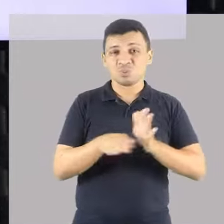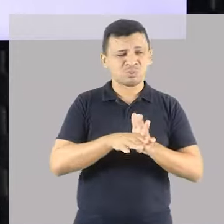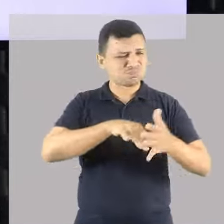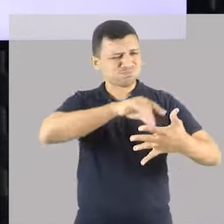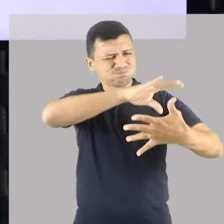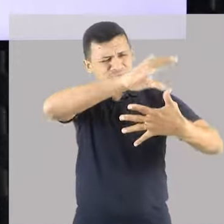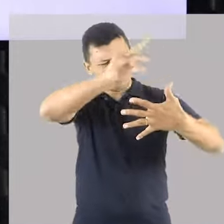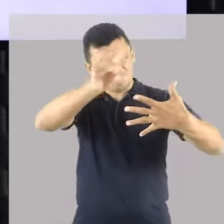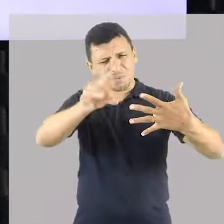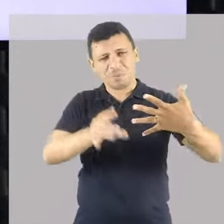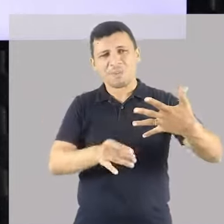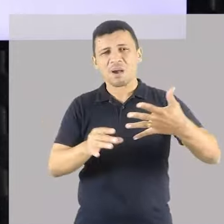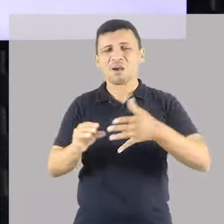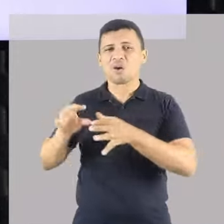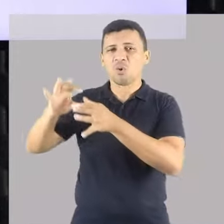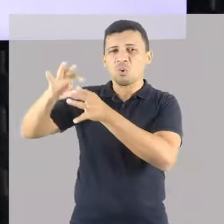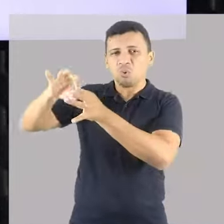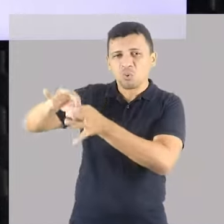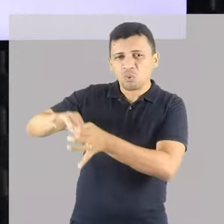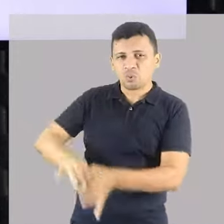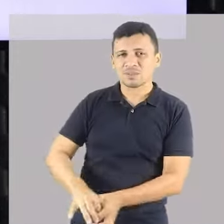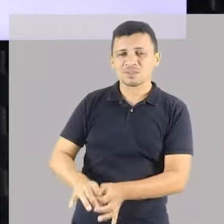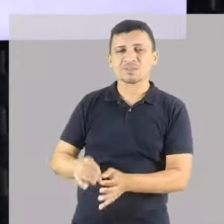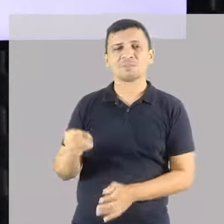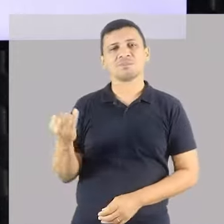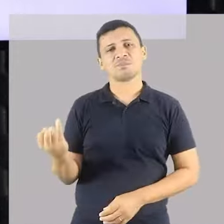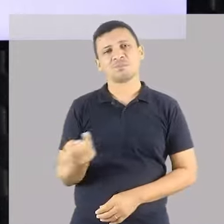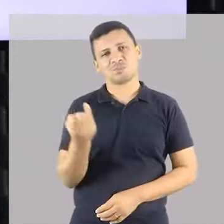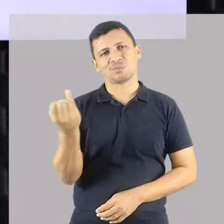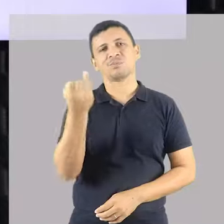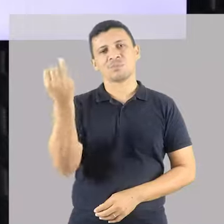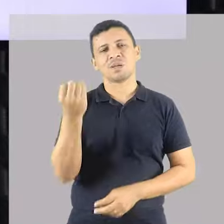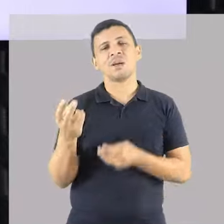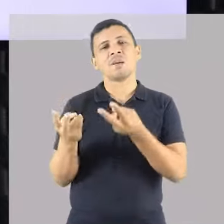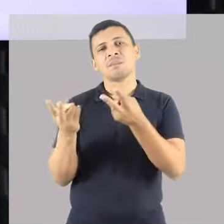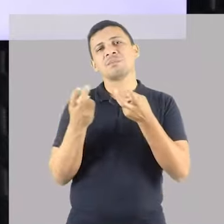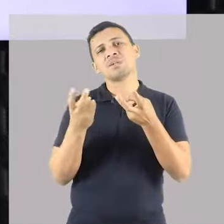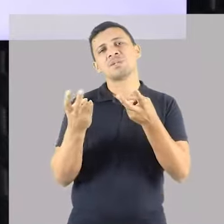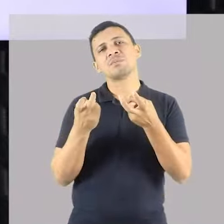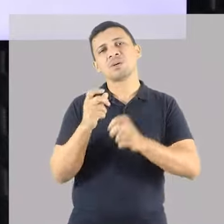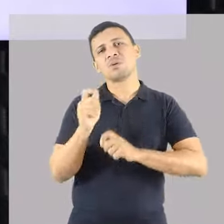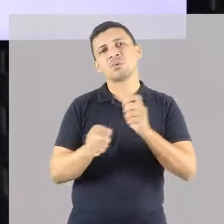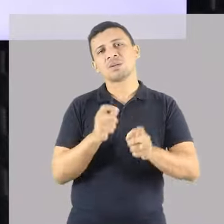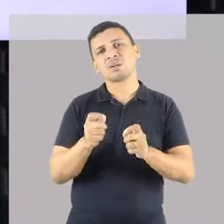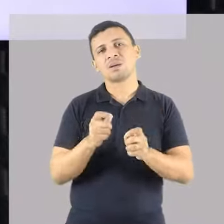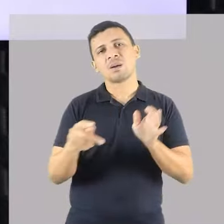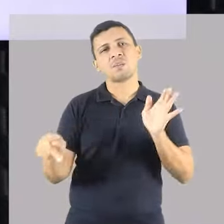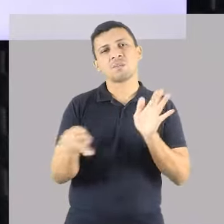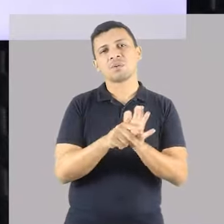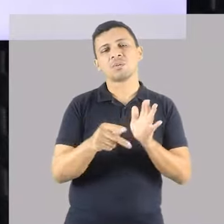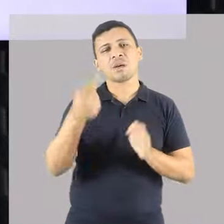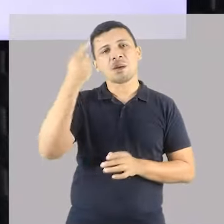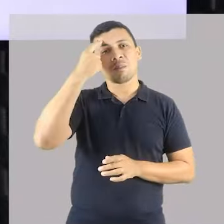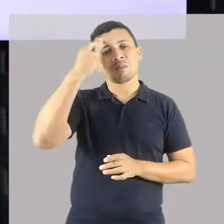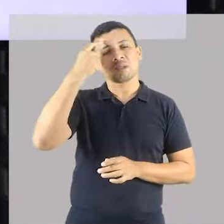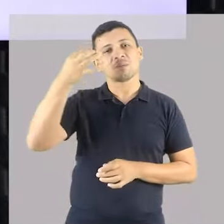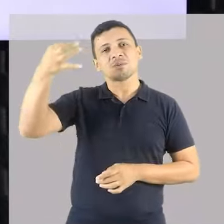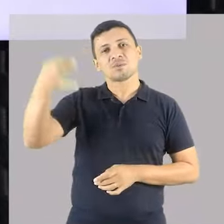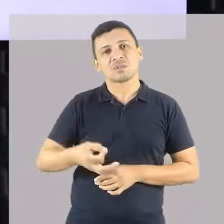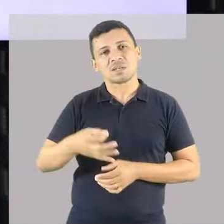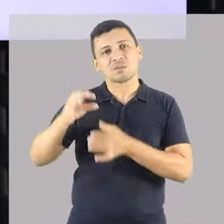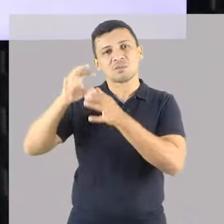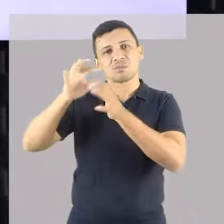esses fatores de coerência eles são importantíssimos para nós percebermos a própria lógica da da construção